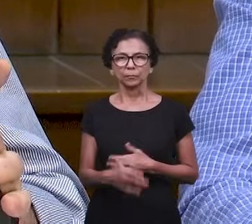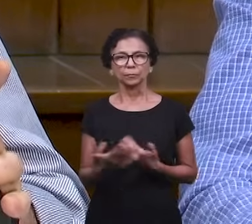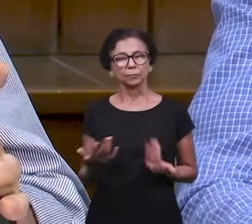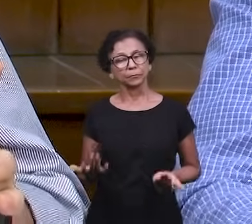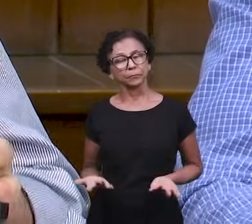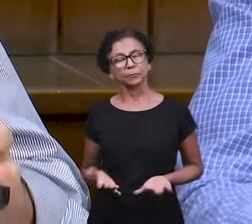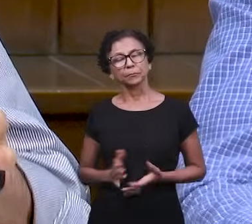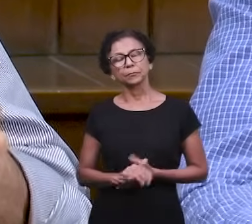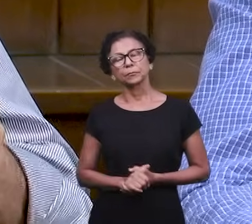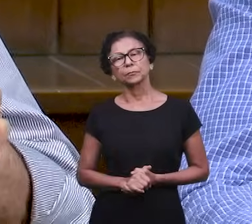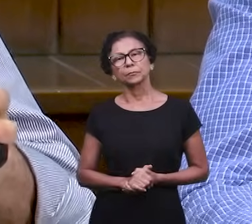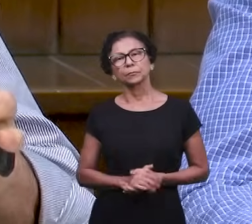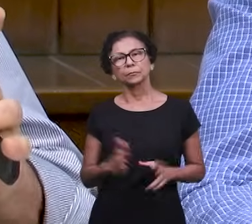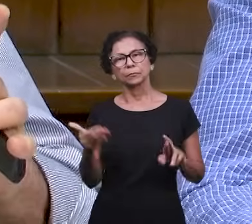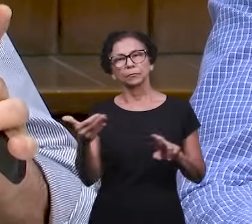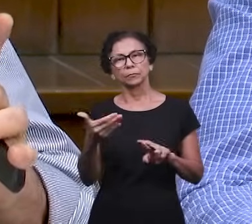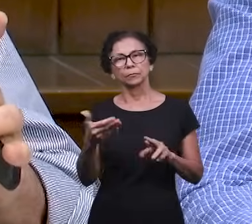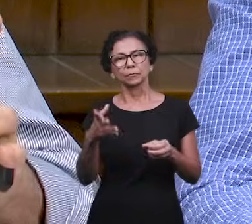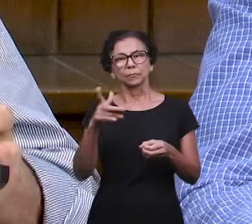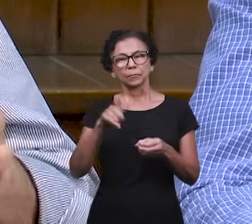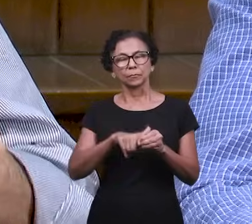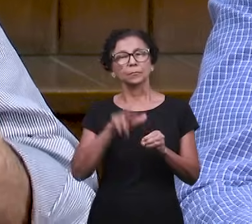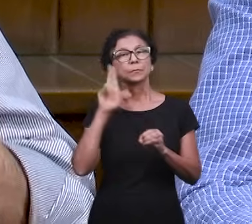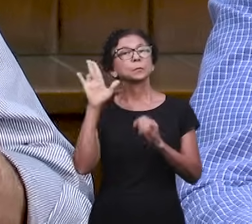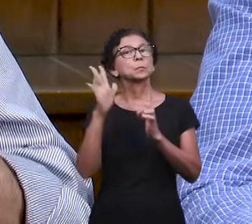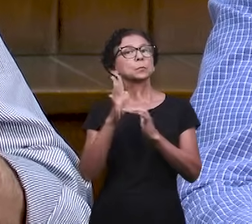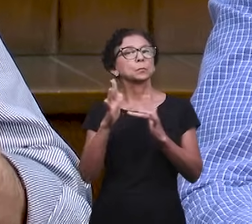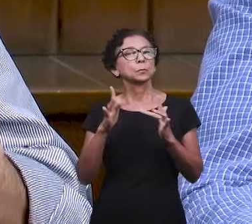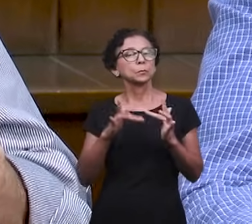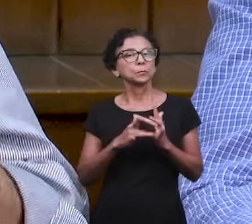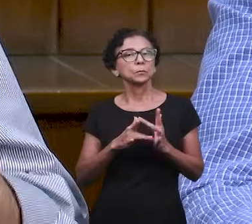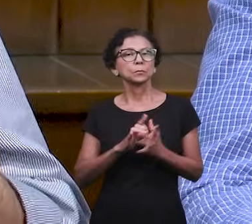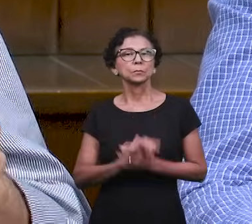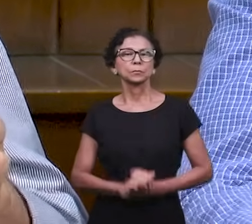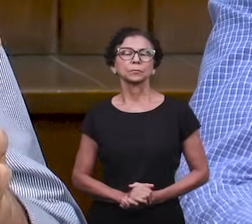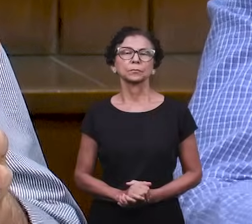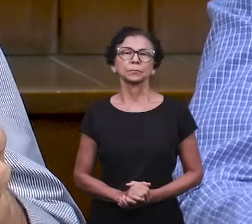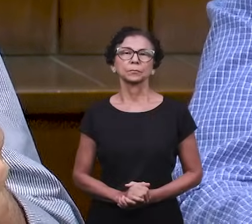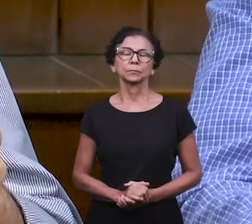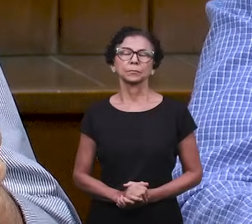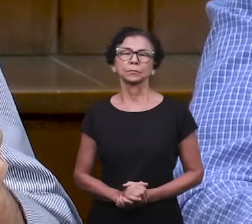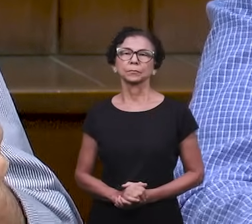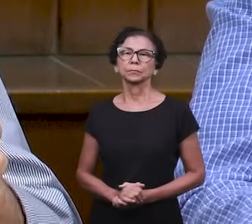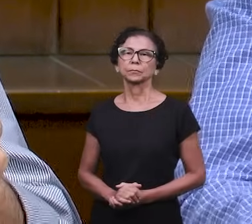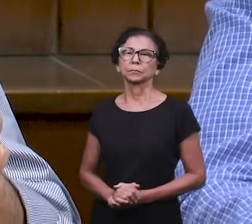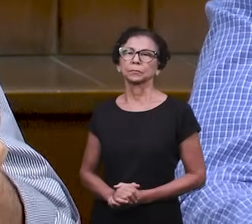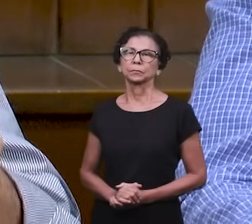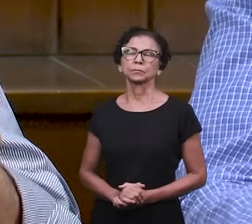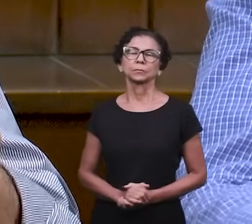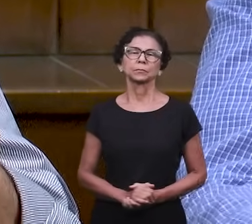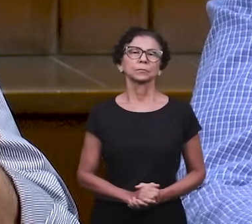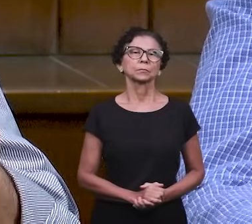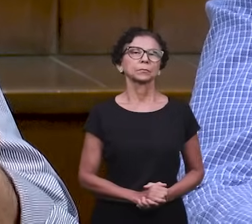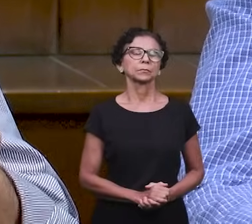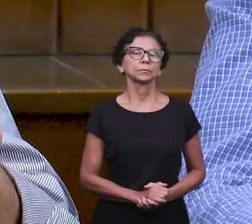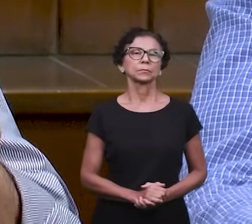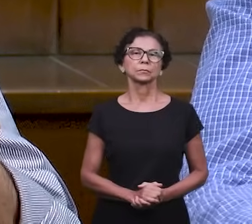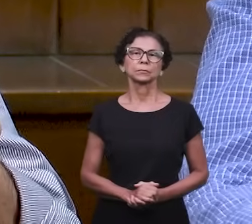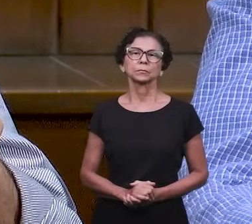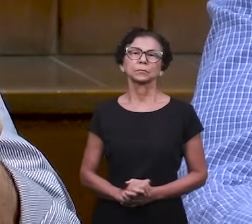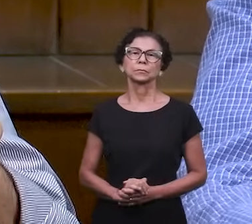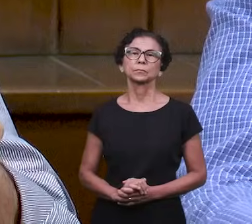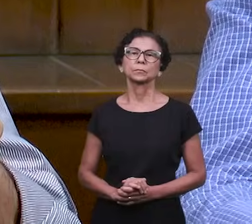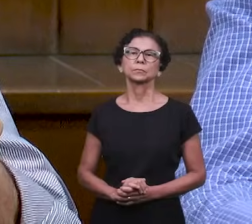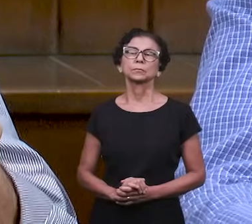Messias, que não é o arrebatamento, é quando ele vem para reinar. A palavra diz assim, e naquele tempo